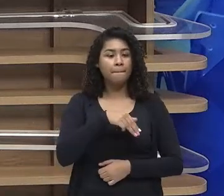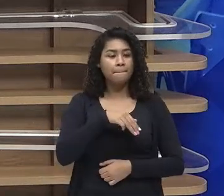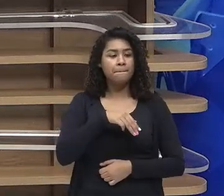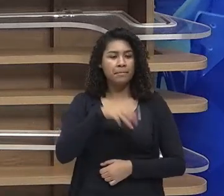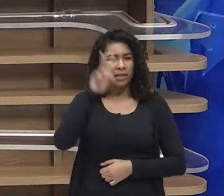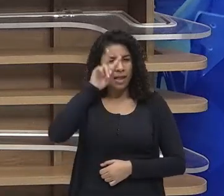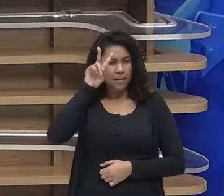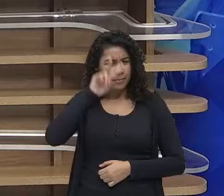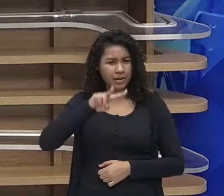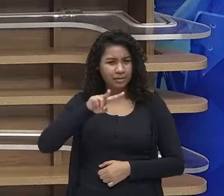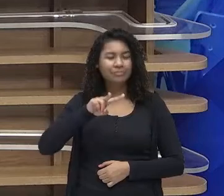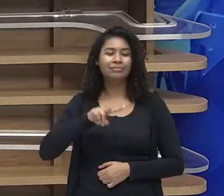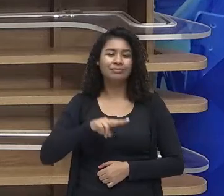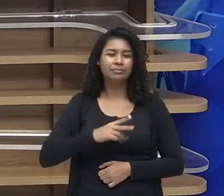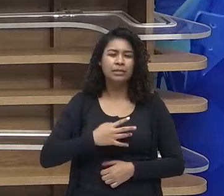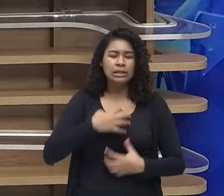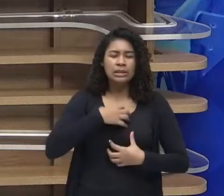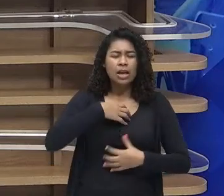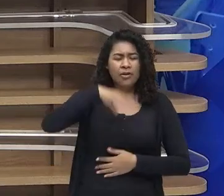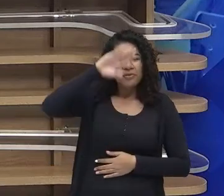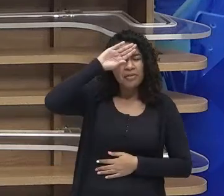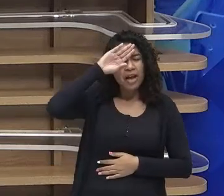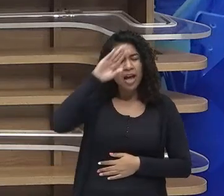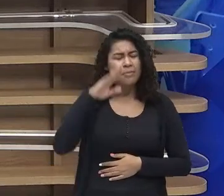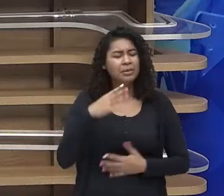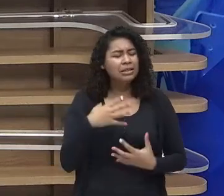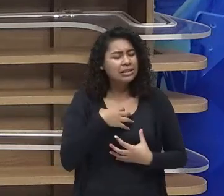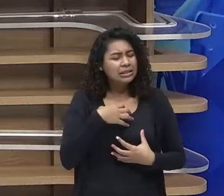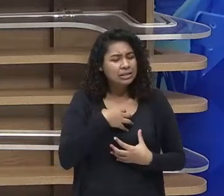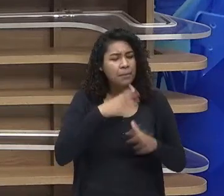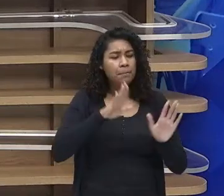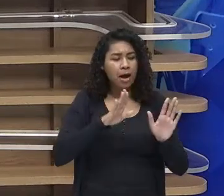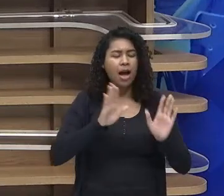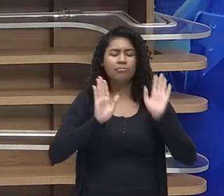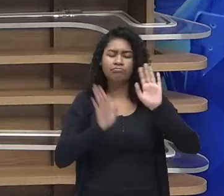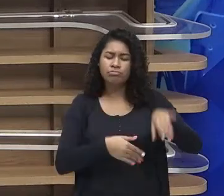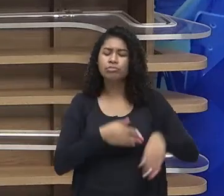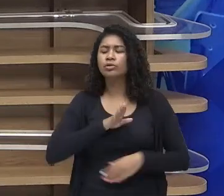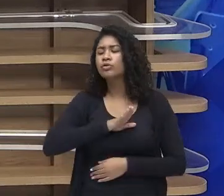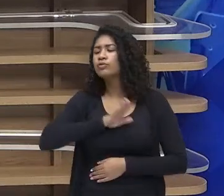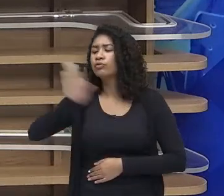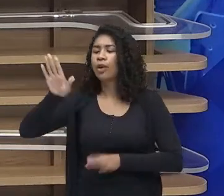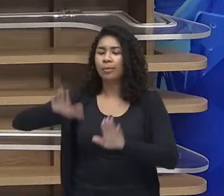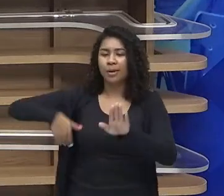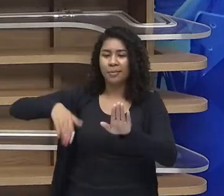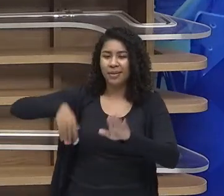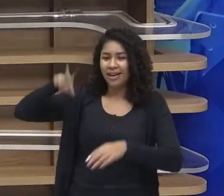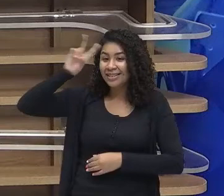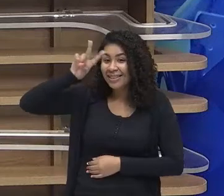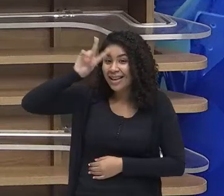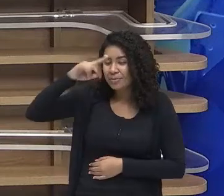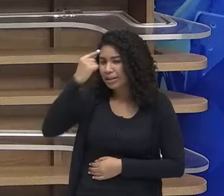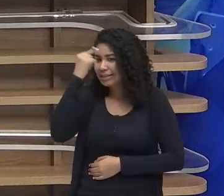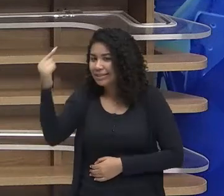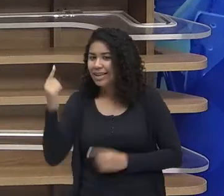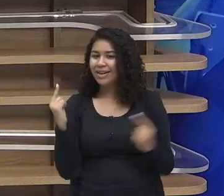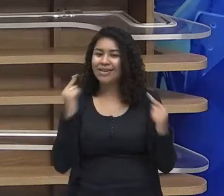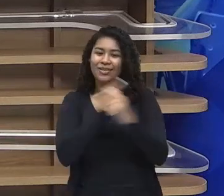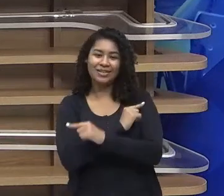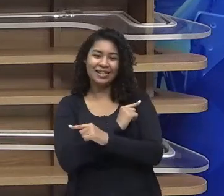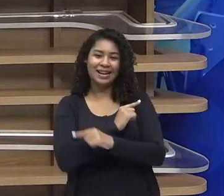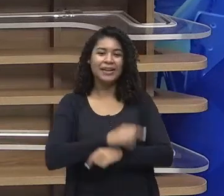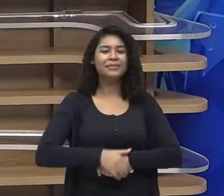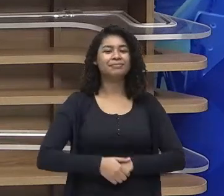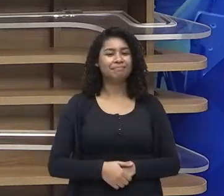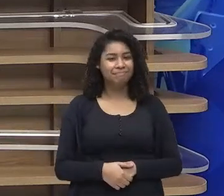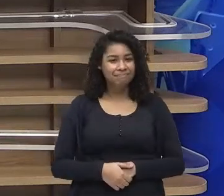foi para a praia. Não devia ter ido, é um fato contrário. Orações subordinadas, concessivas e